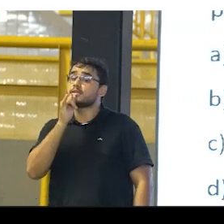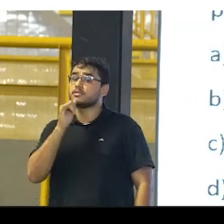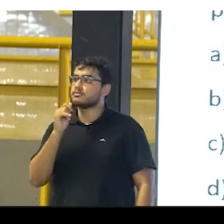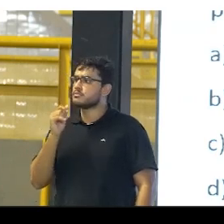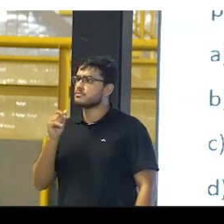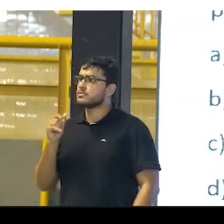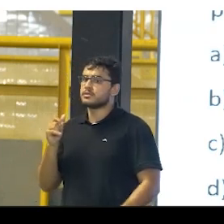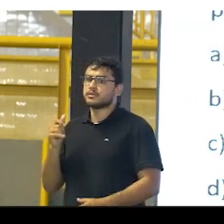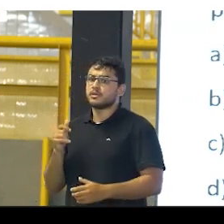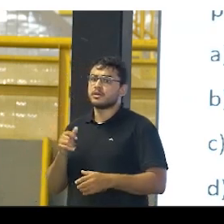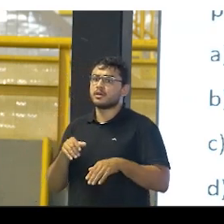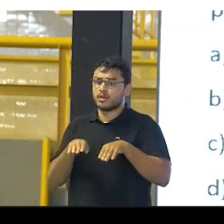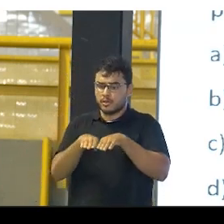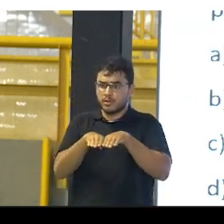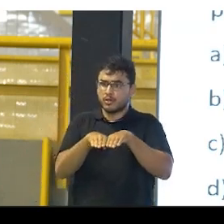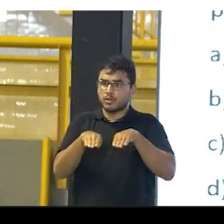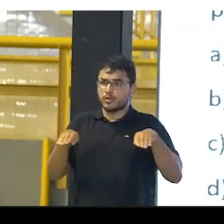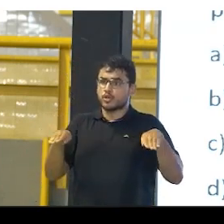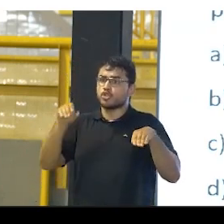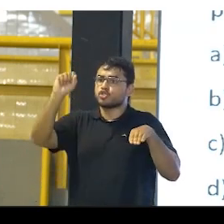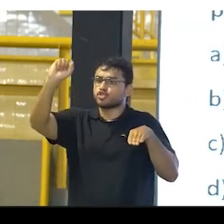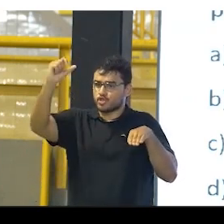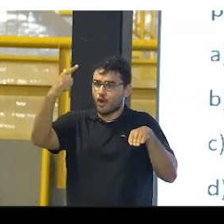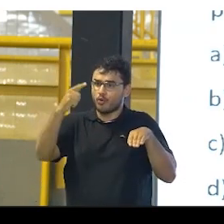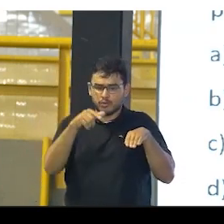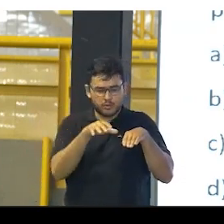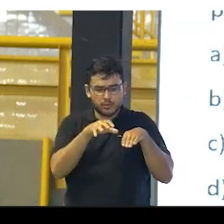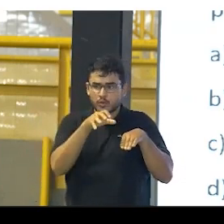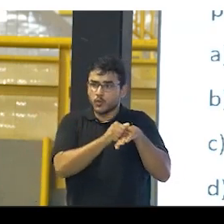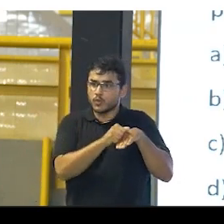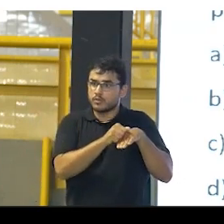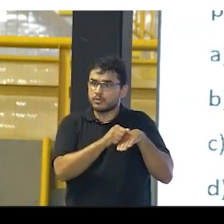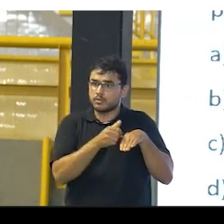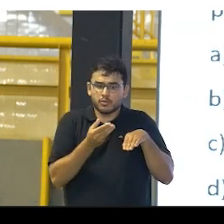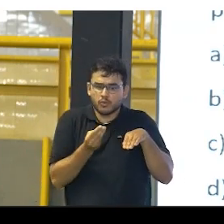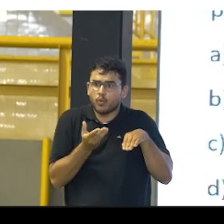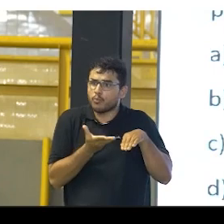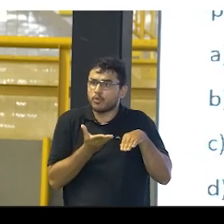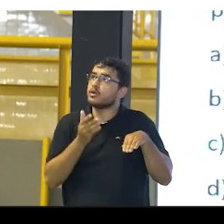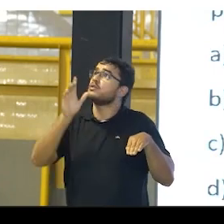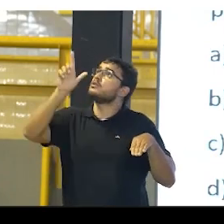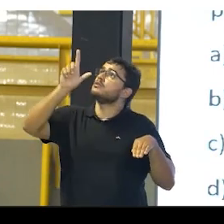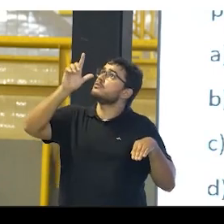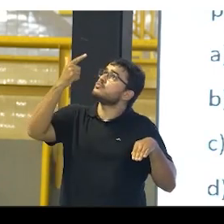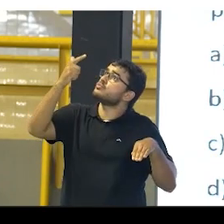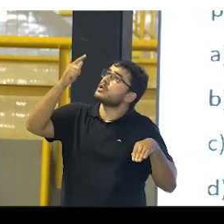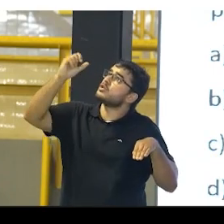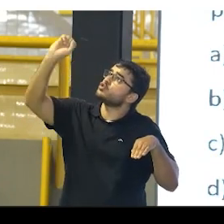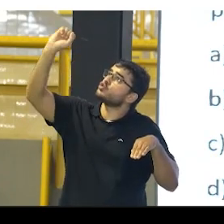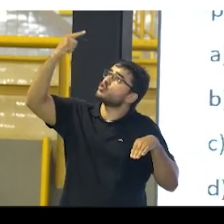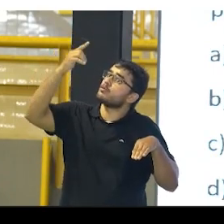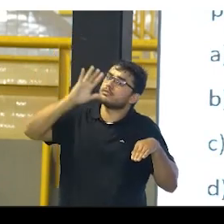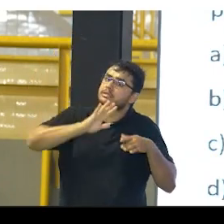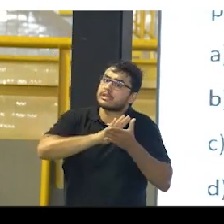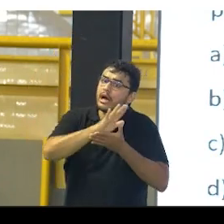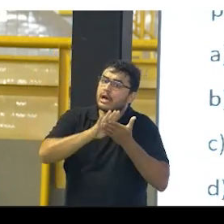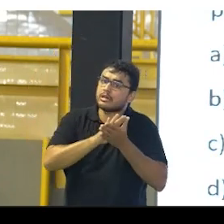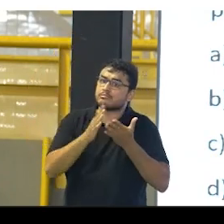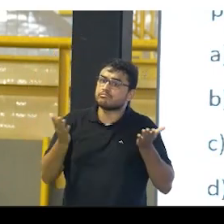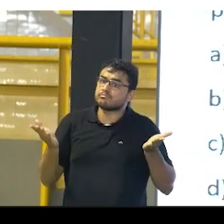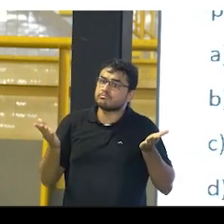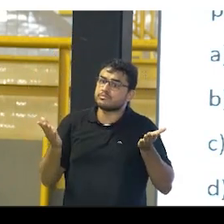o sol, não precisa ser forte não, galera. Não tem como produzir energia solar. Se você não tem